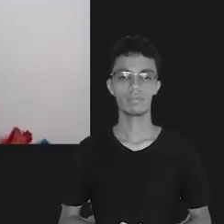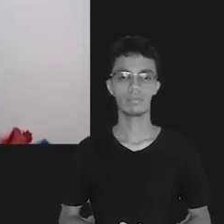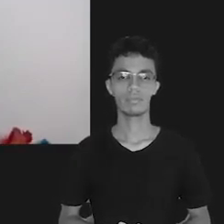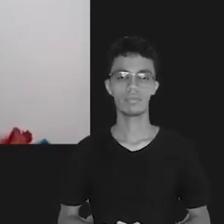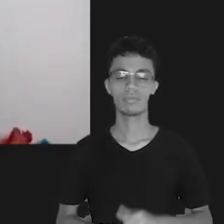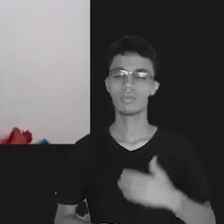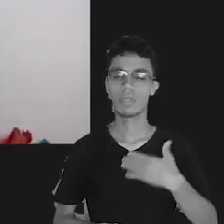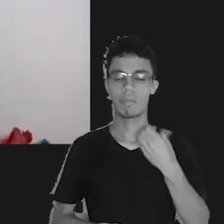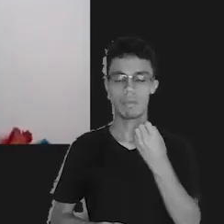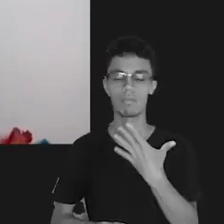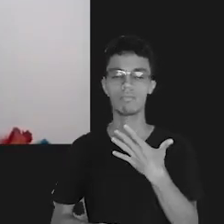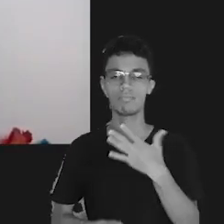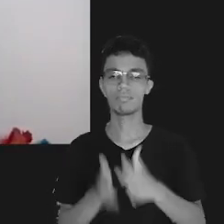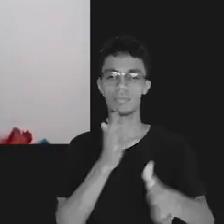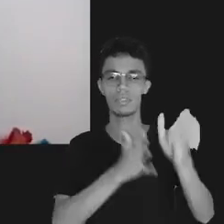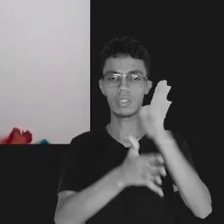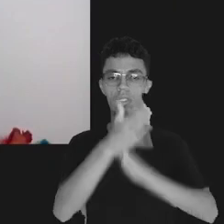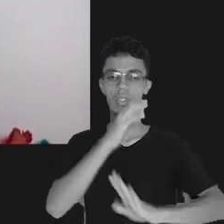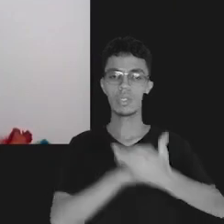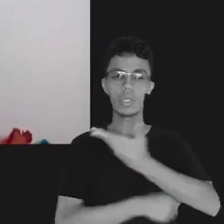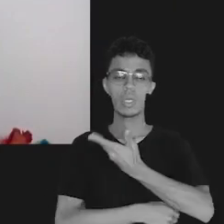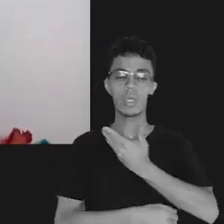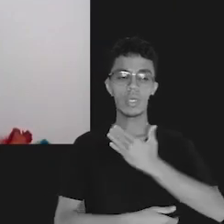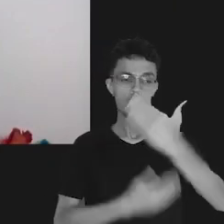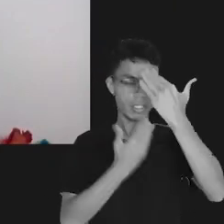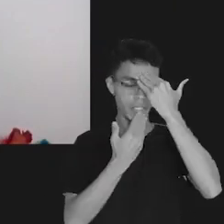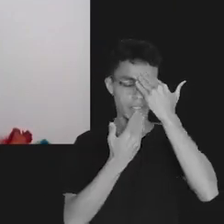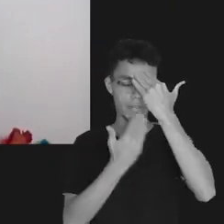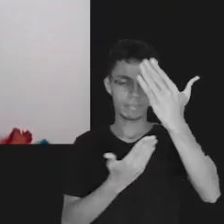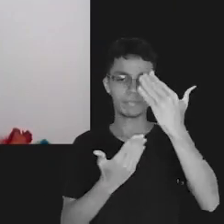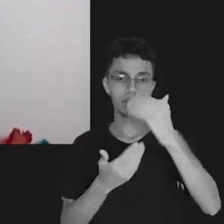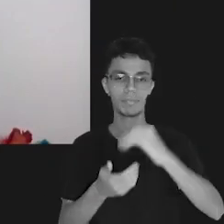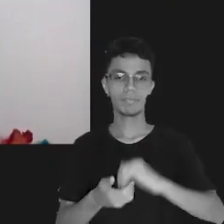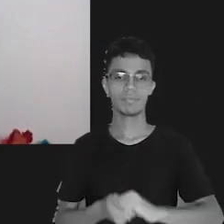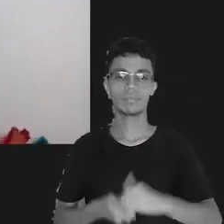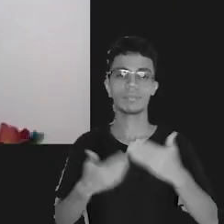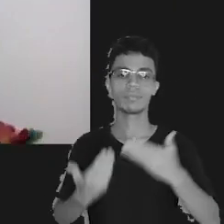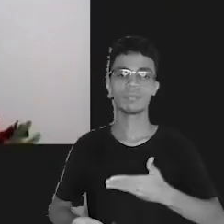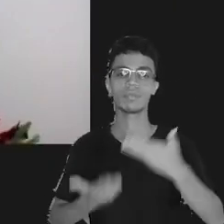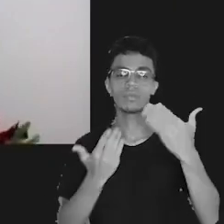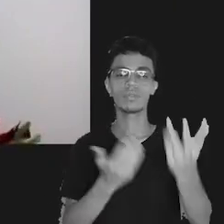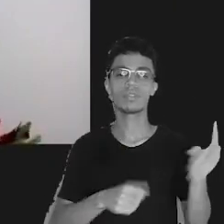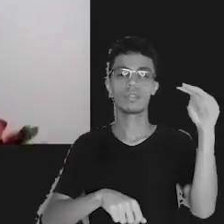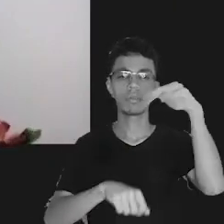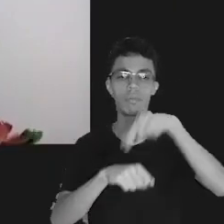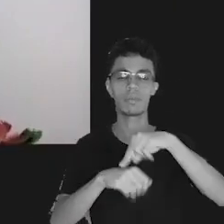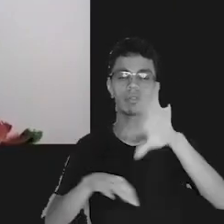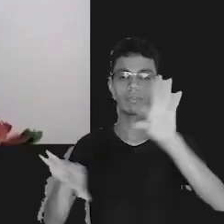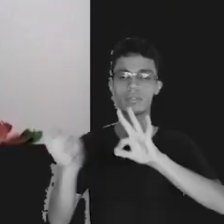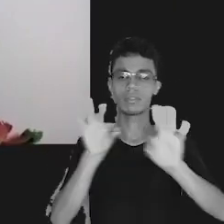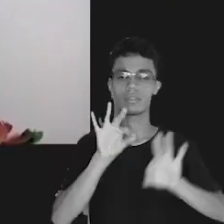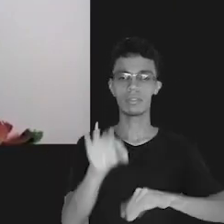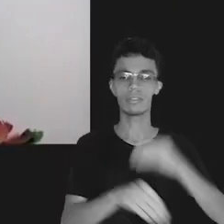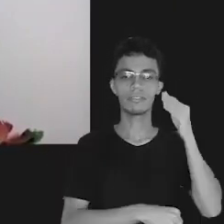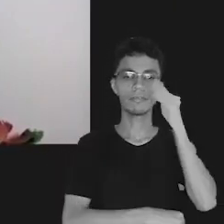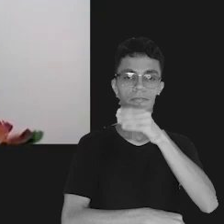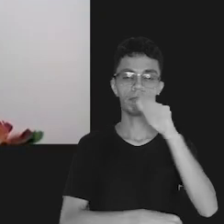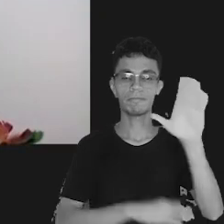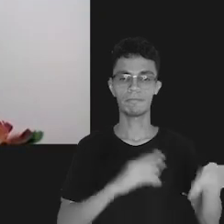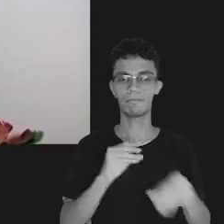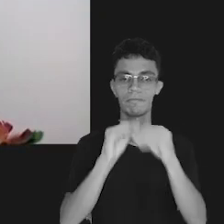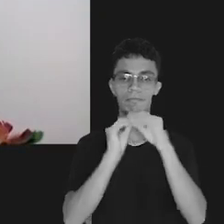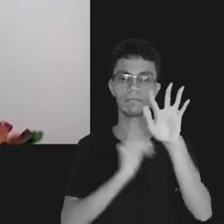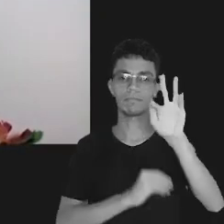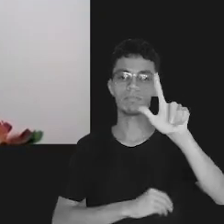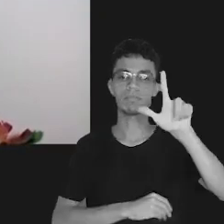Foi muito bom ouvir os colegas. Aliás, eu agradeço imensamente o convite para estar nesse projeto. E,